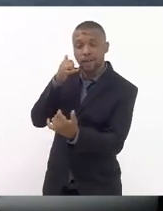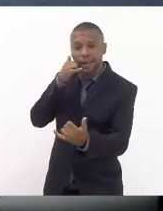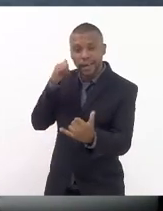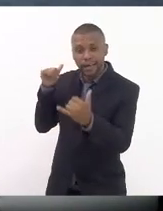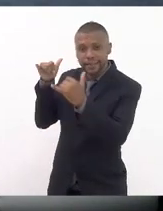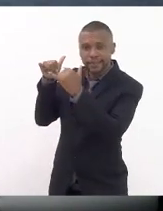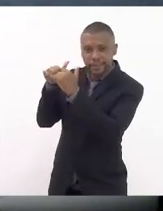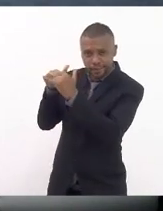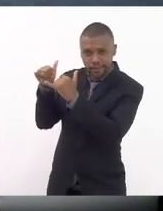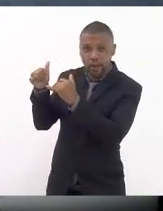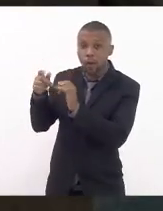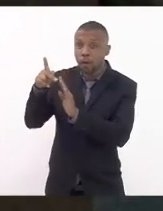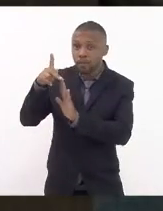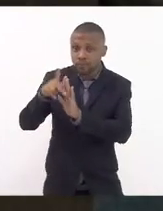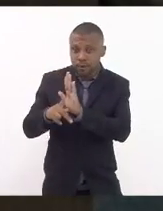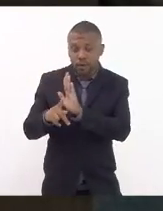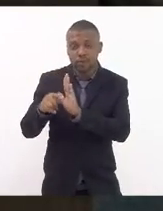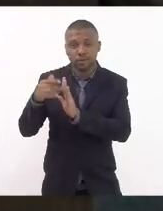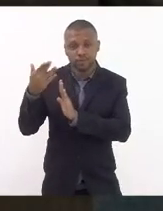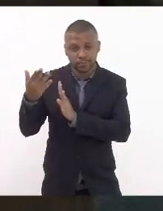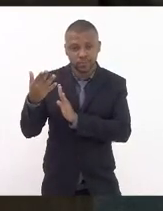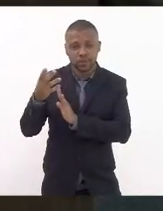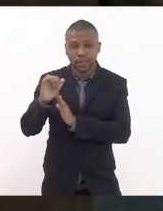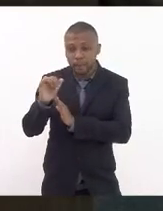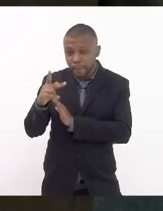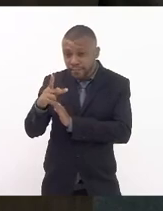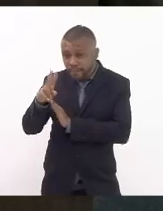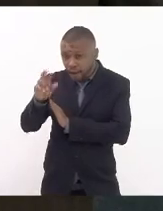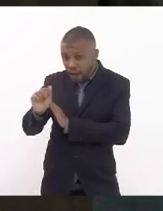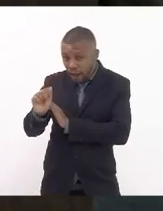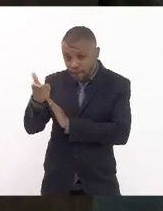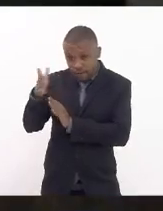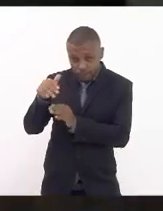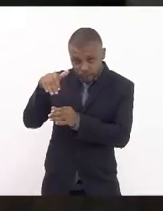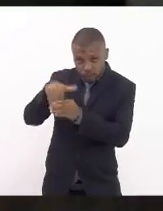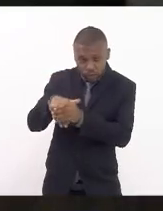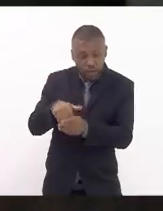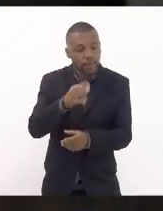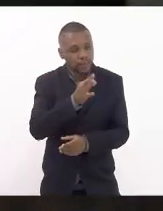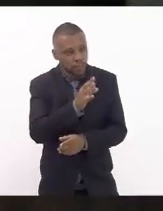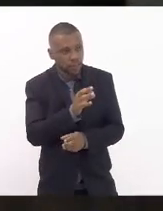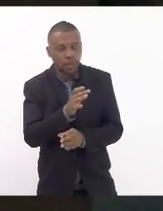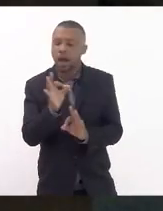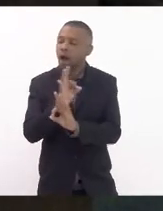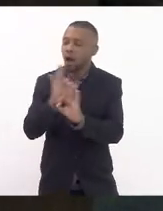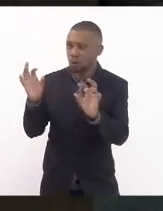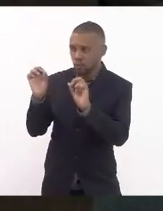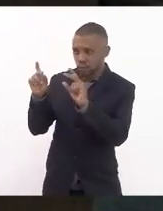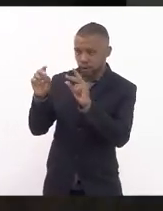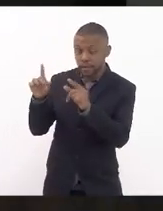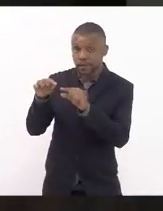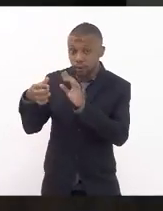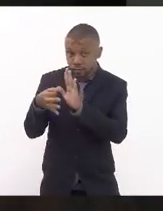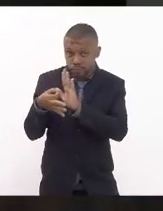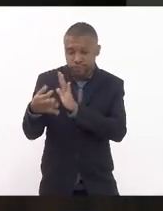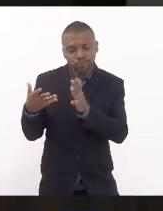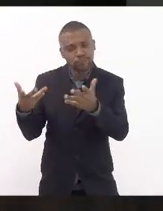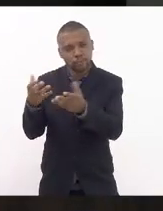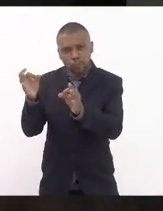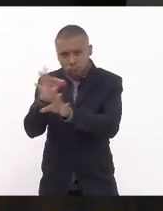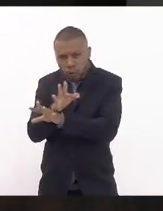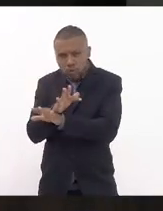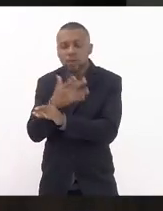telefone. Projeto do IPVA, o senhor votou? Sim, senhor. Então, ótimo. Depois do seu parecer brilhantemente,